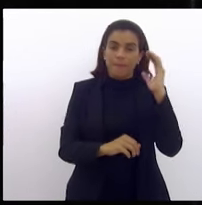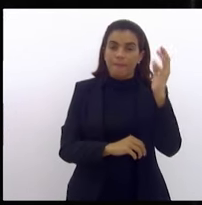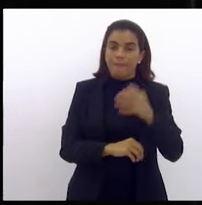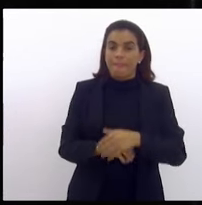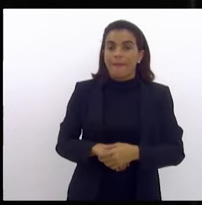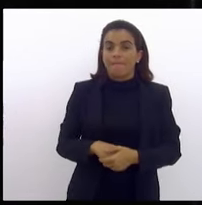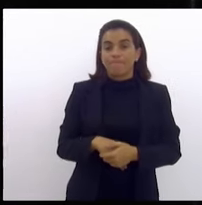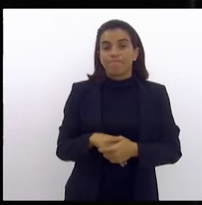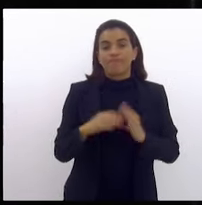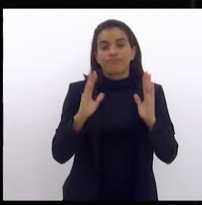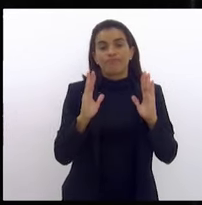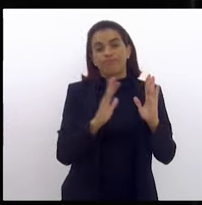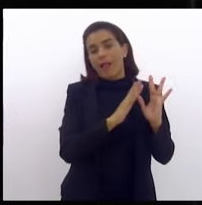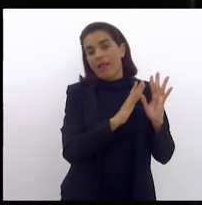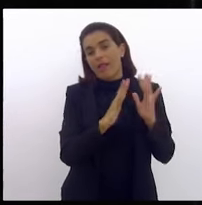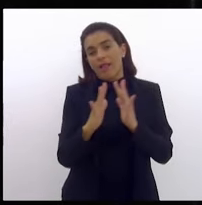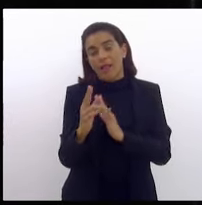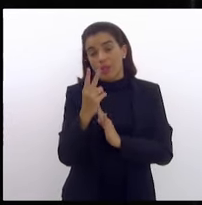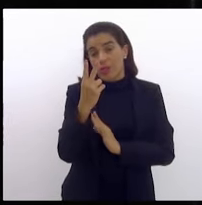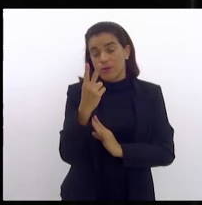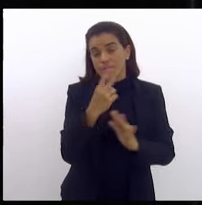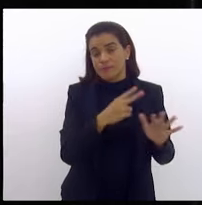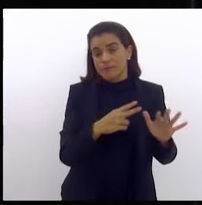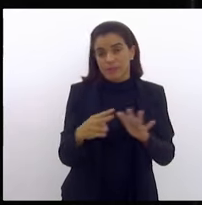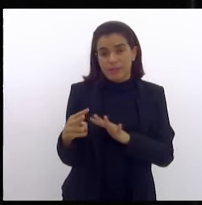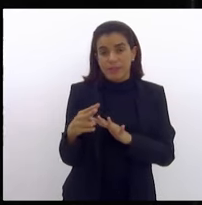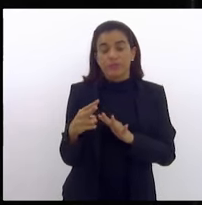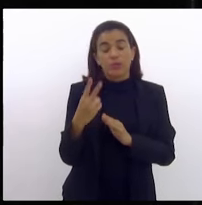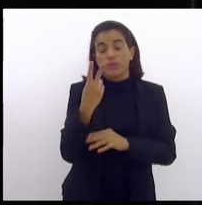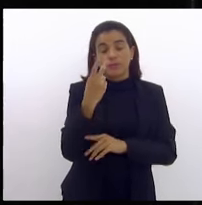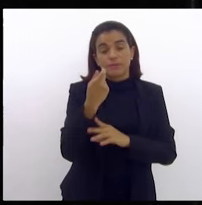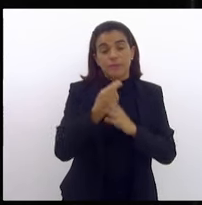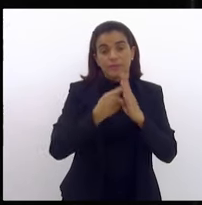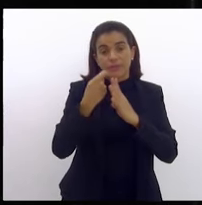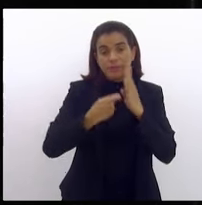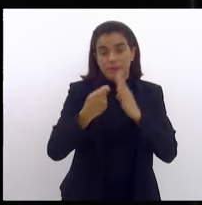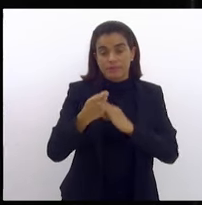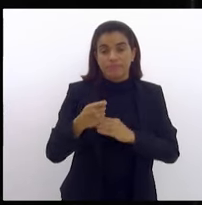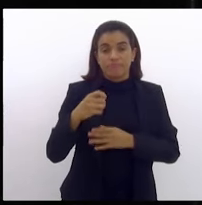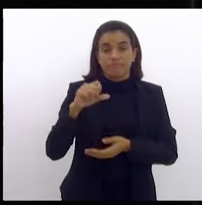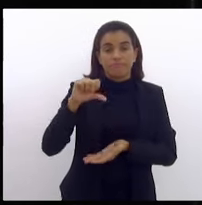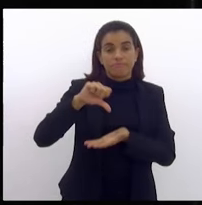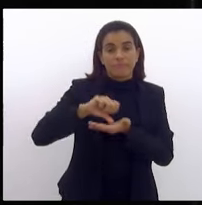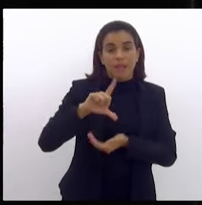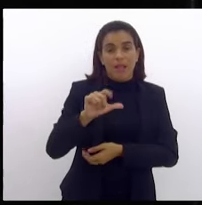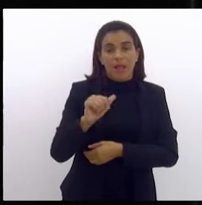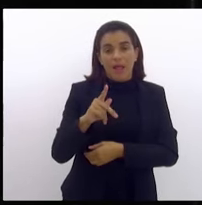Há 2 meses, nós realizamos aqui na Lapa, aqui no centro do Rio de Janeiro, um